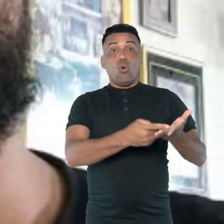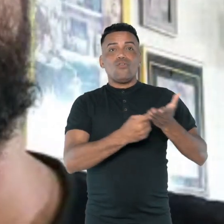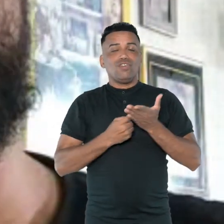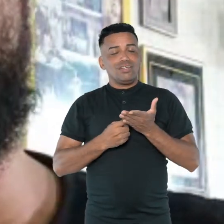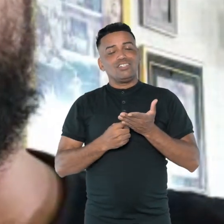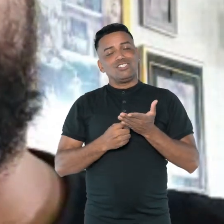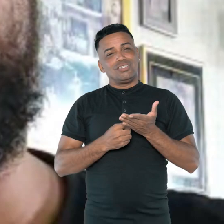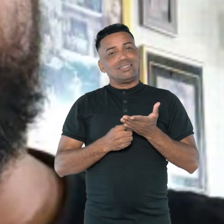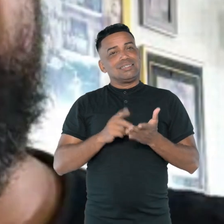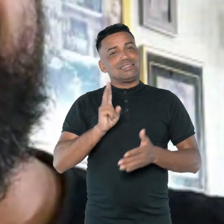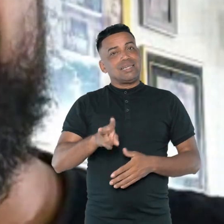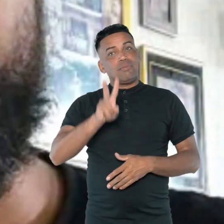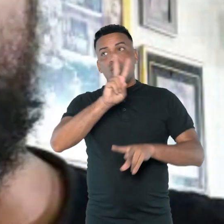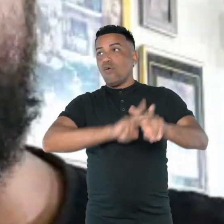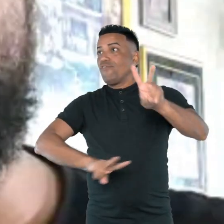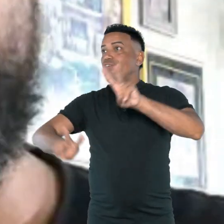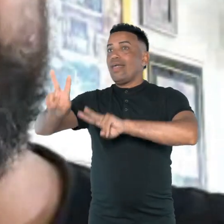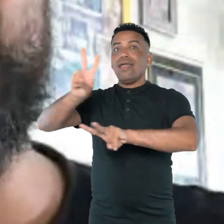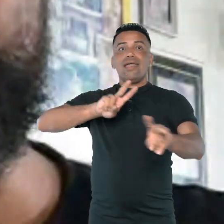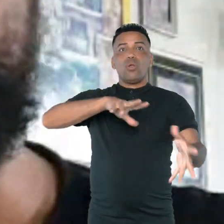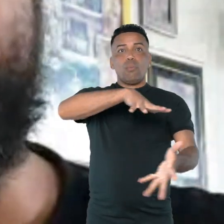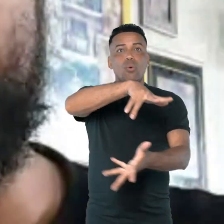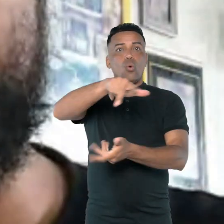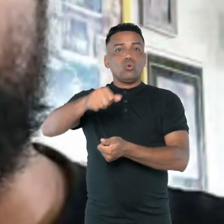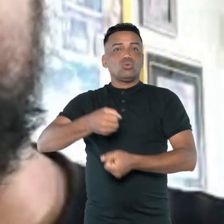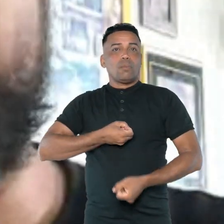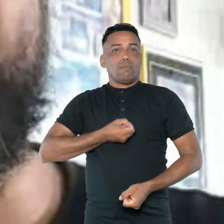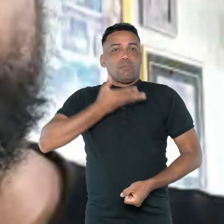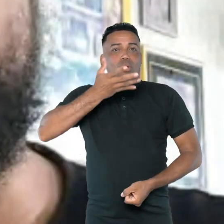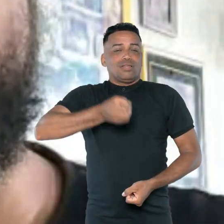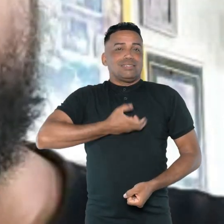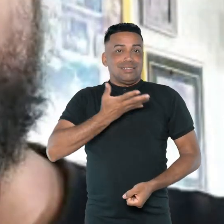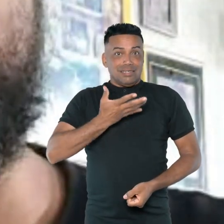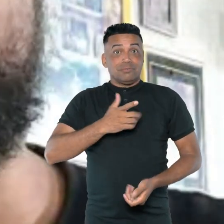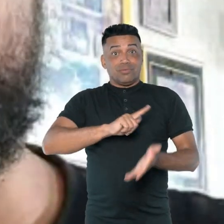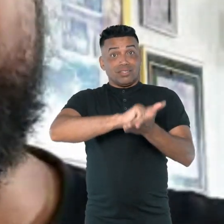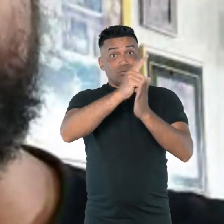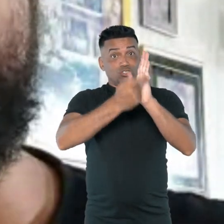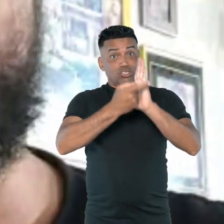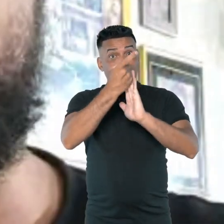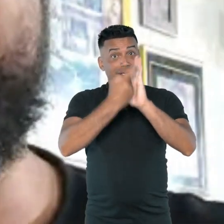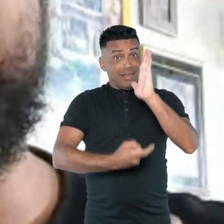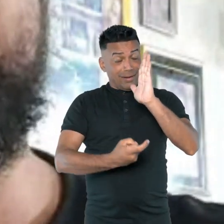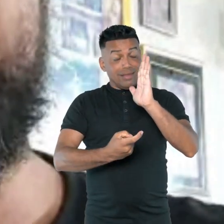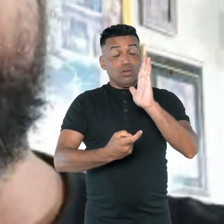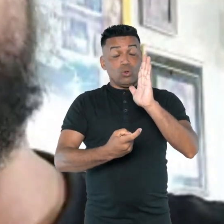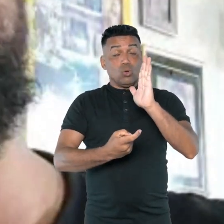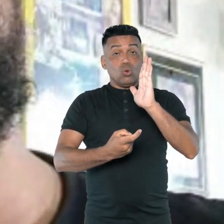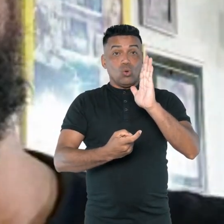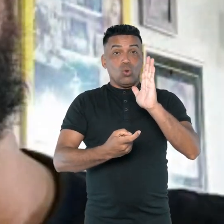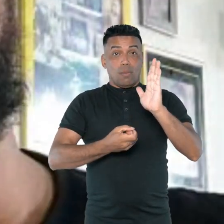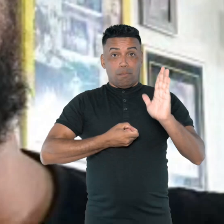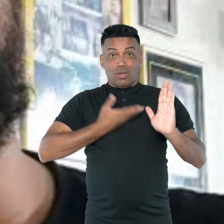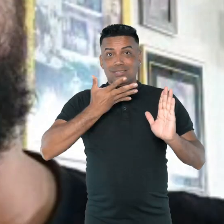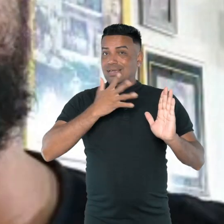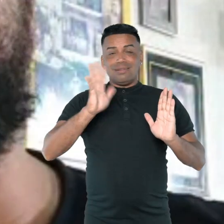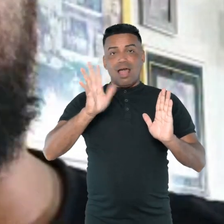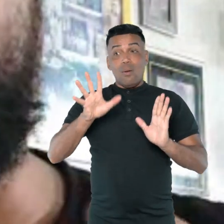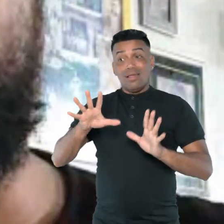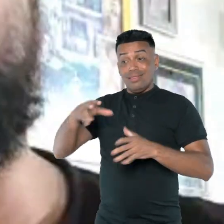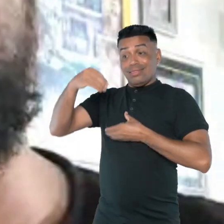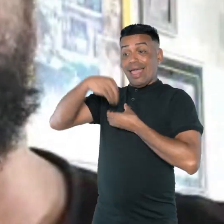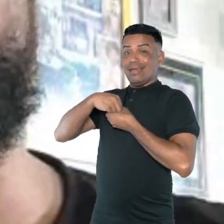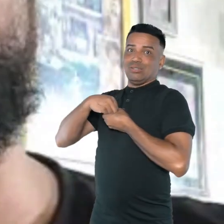com poesia, né? Poema é um texto, é um gênero literário, mas poesia não, poesia está na gente.